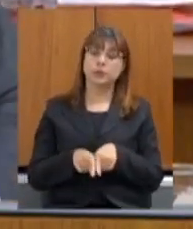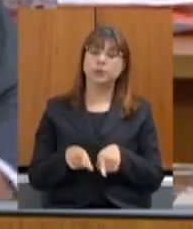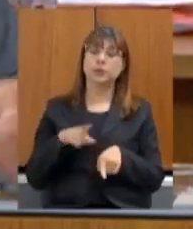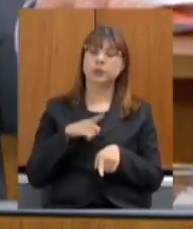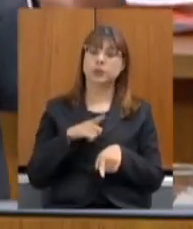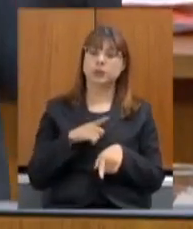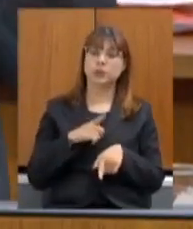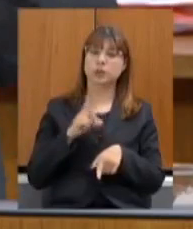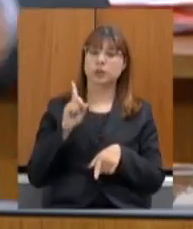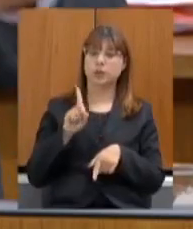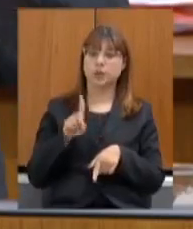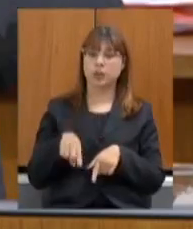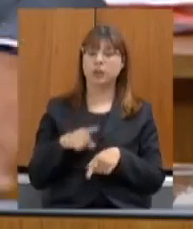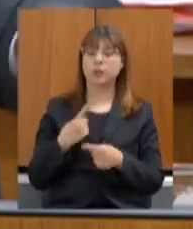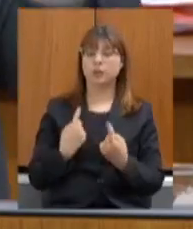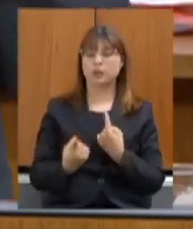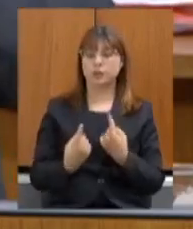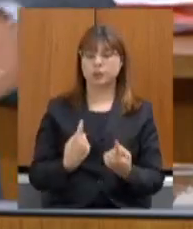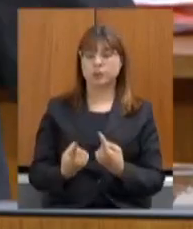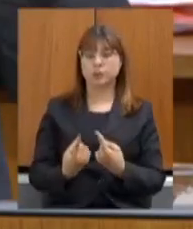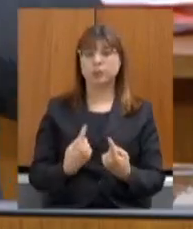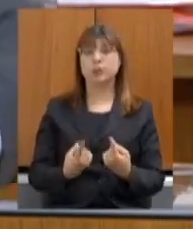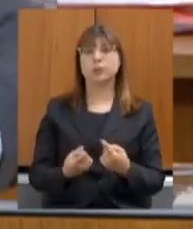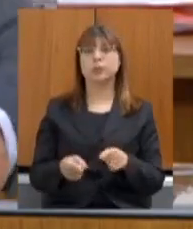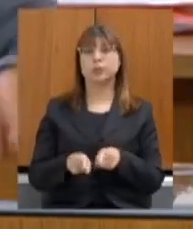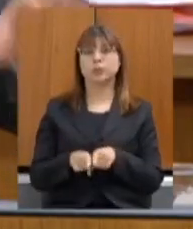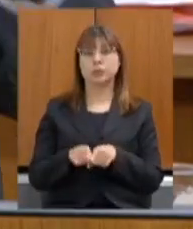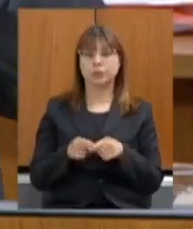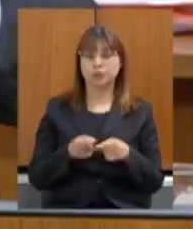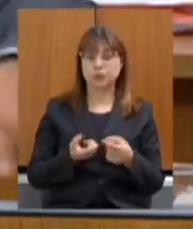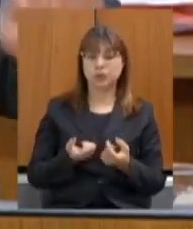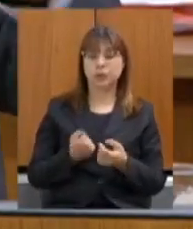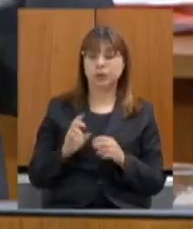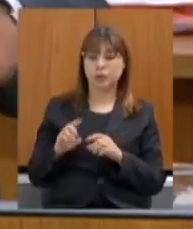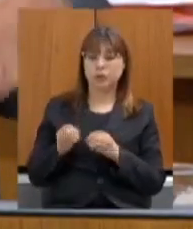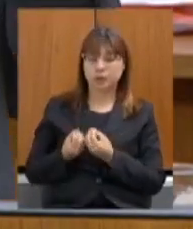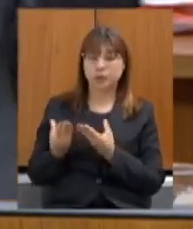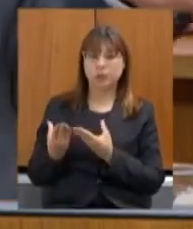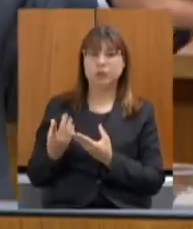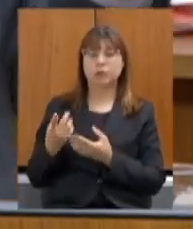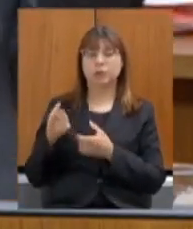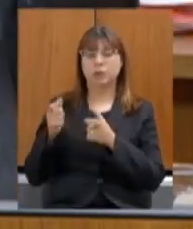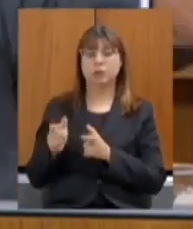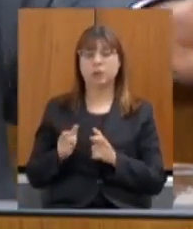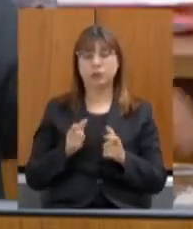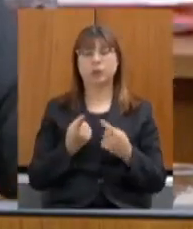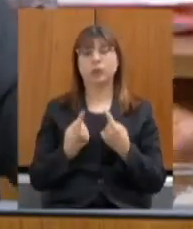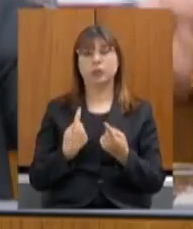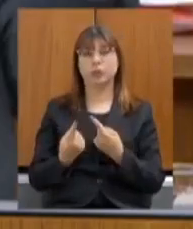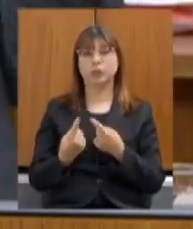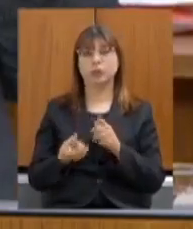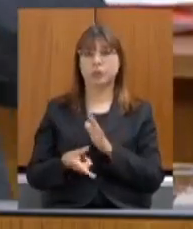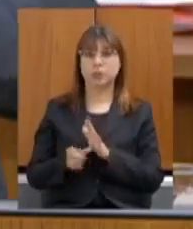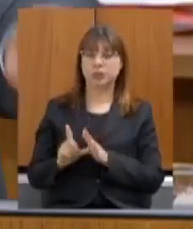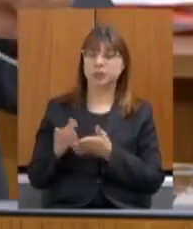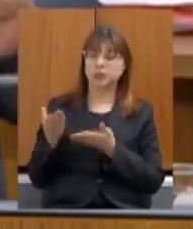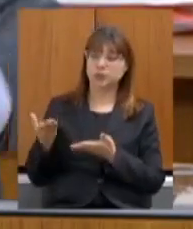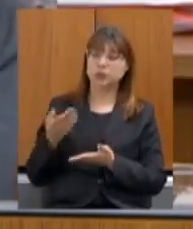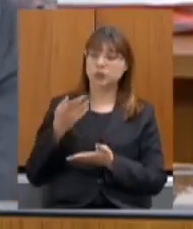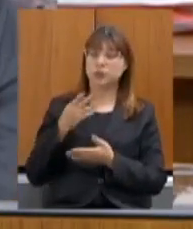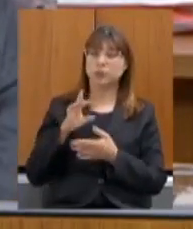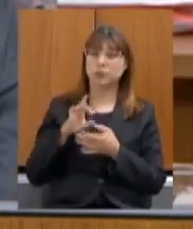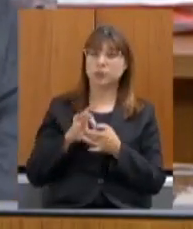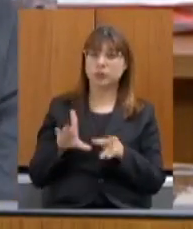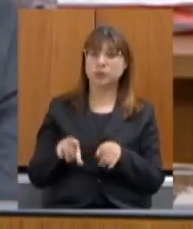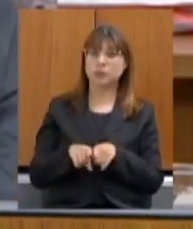rodovias e as nossas concessões das nossas rodovias, cuja determinação a Exª também determinou, é exemplo da minha